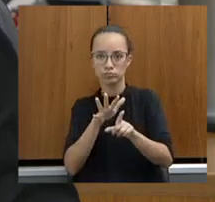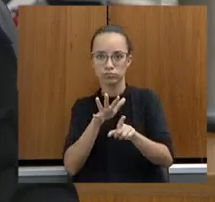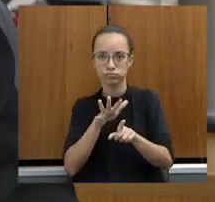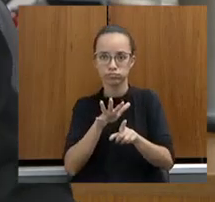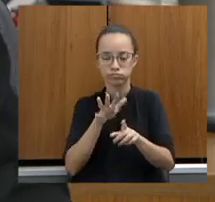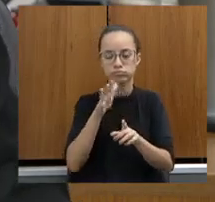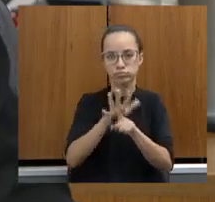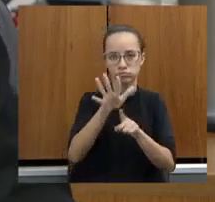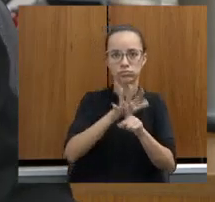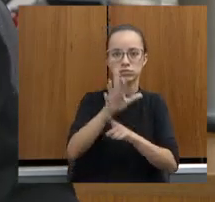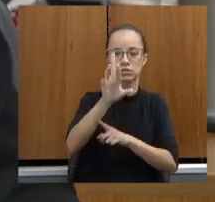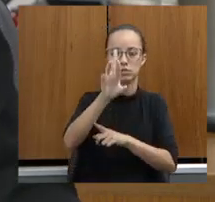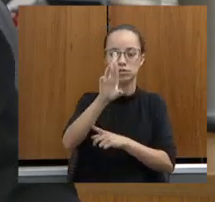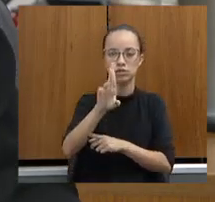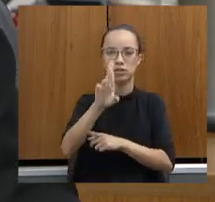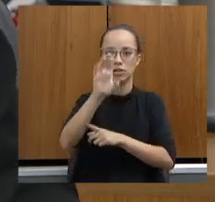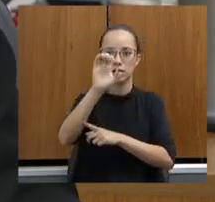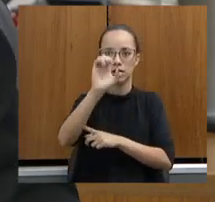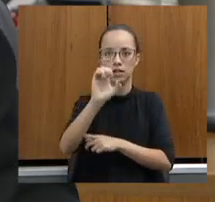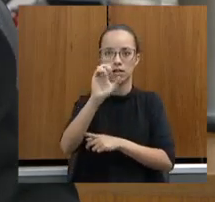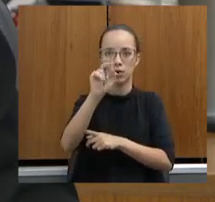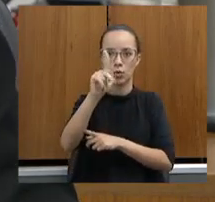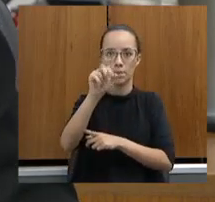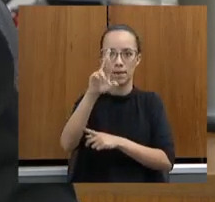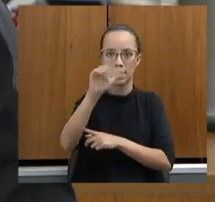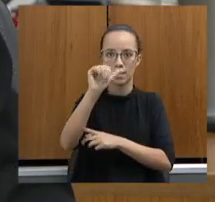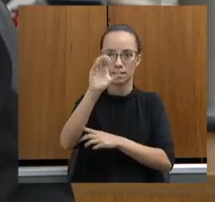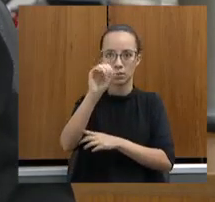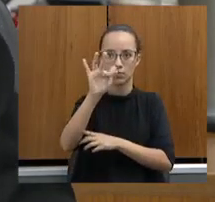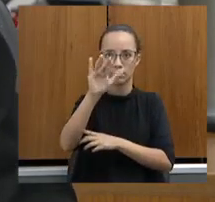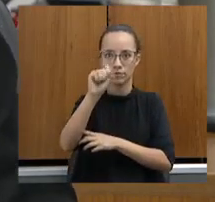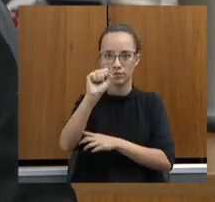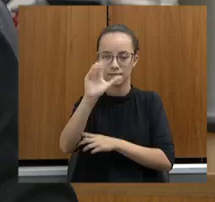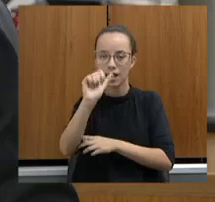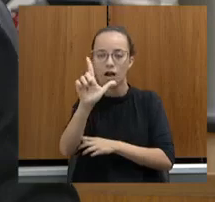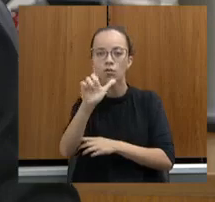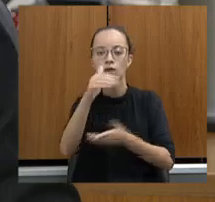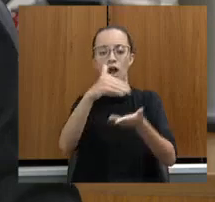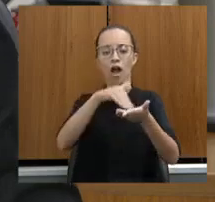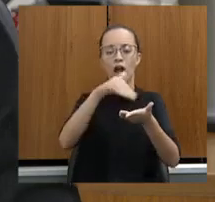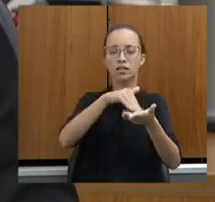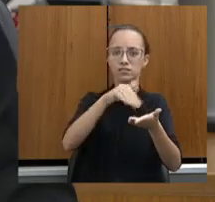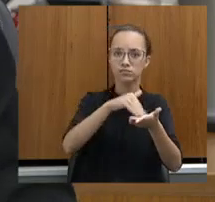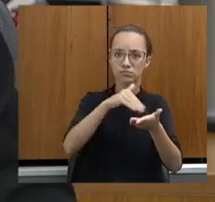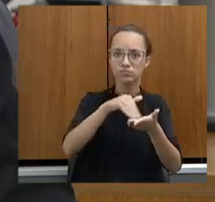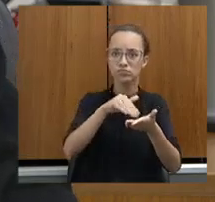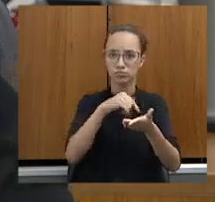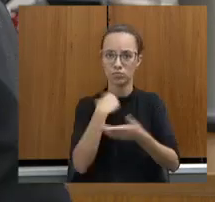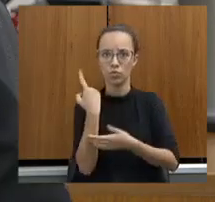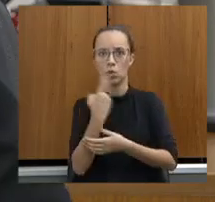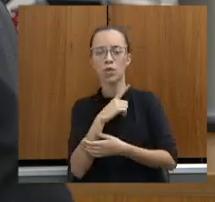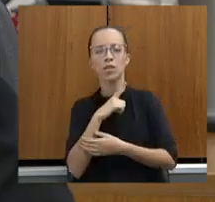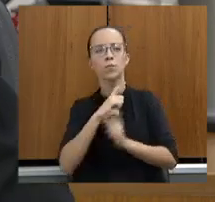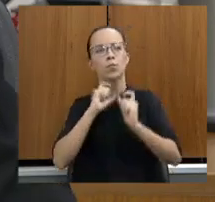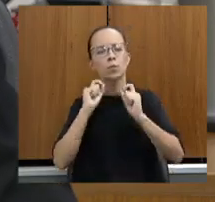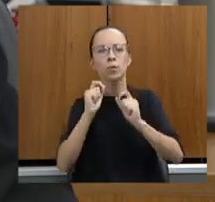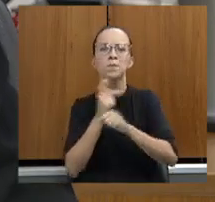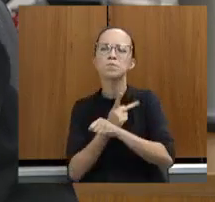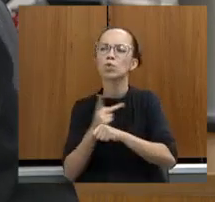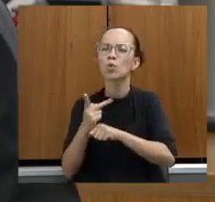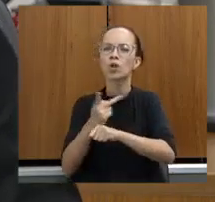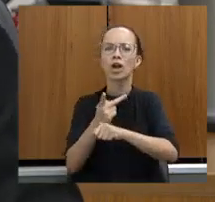fiscal a nossa análise na Secretaria de Fazenda na Secretaria de planejamento é que temos que buscar